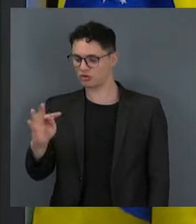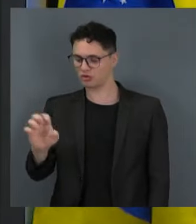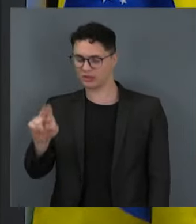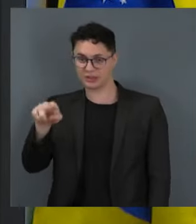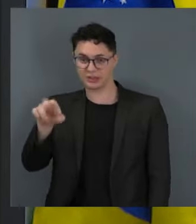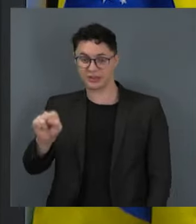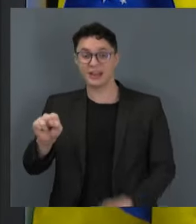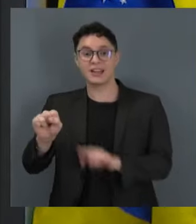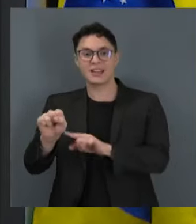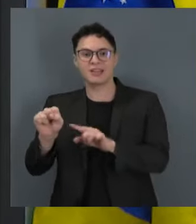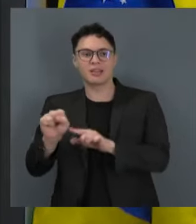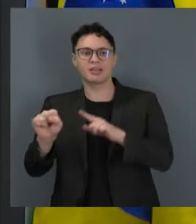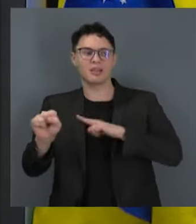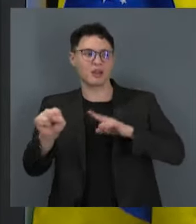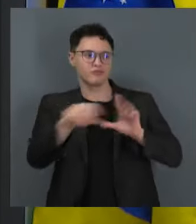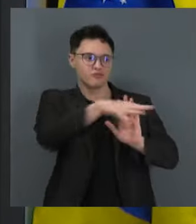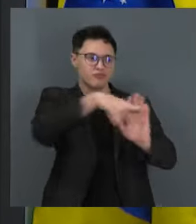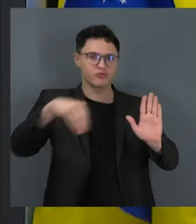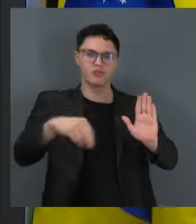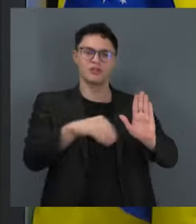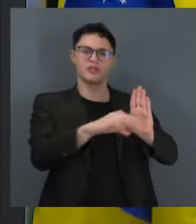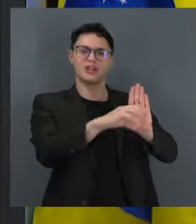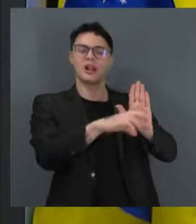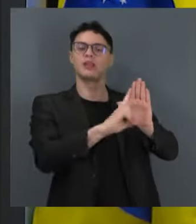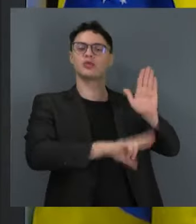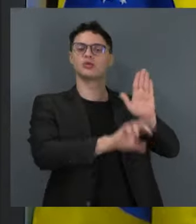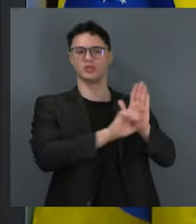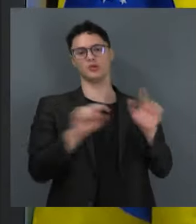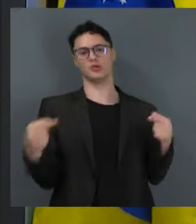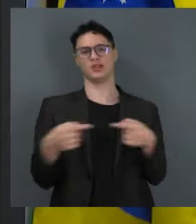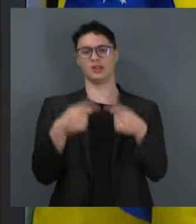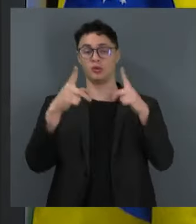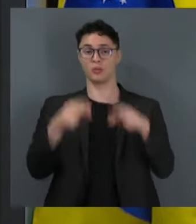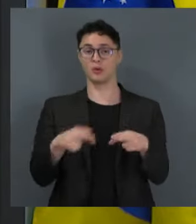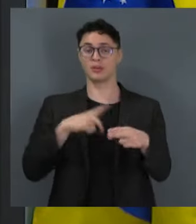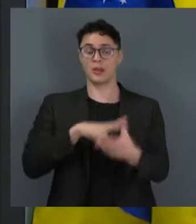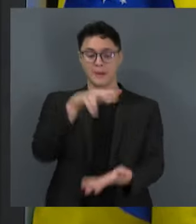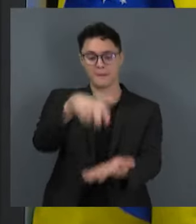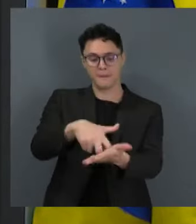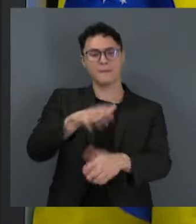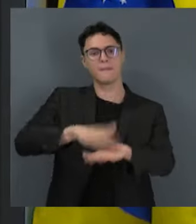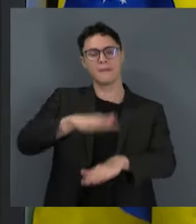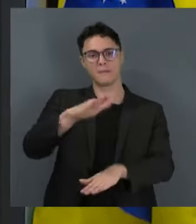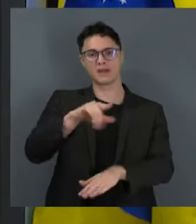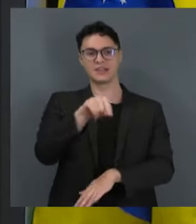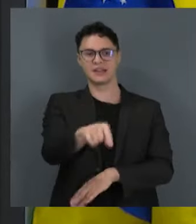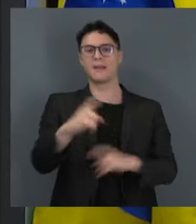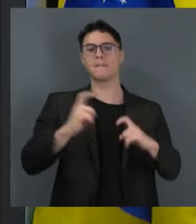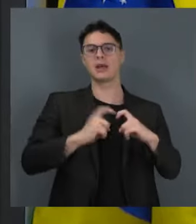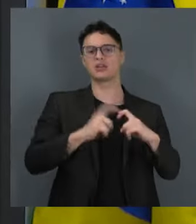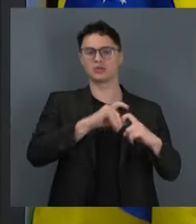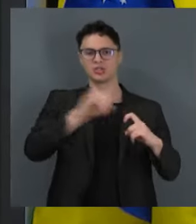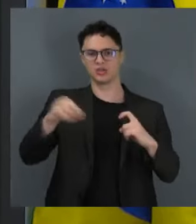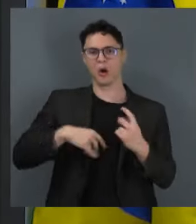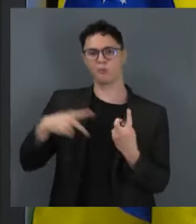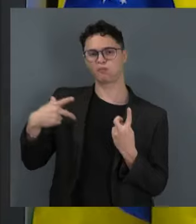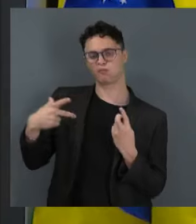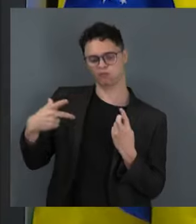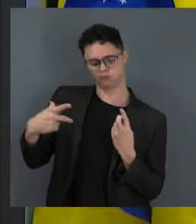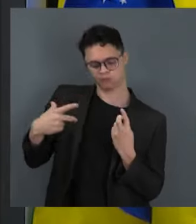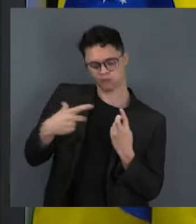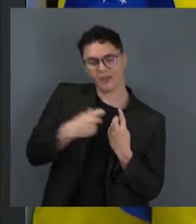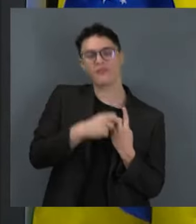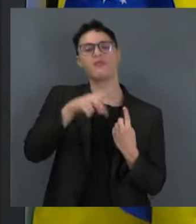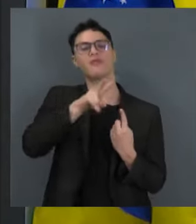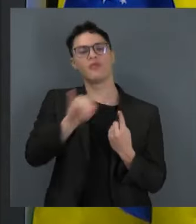cfm é correto just e necessário o agravamento da punição ao médico que comete esse crime